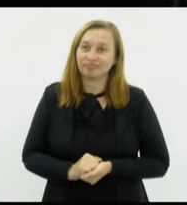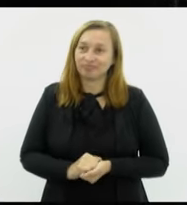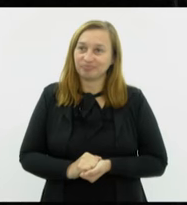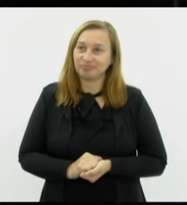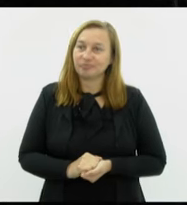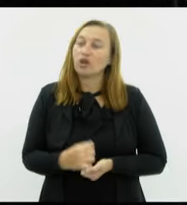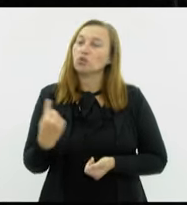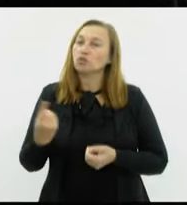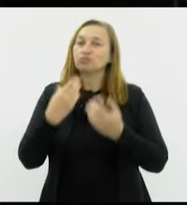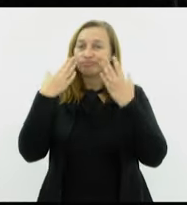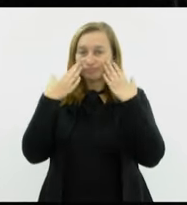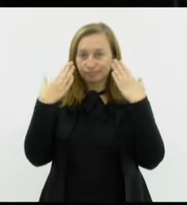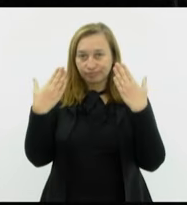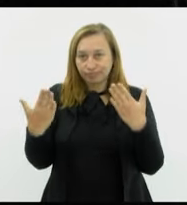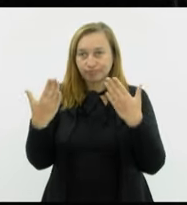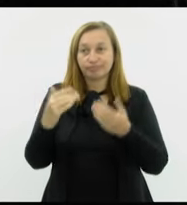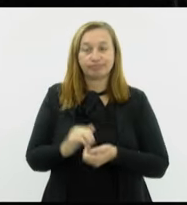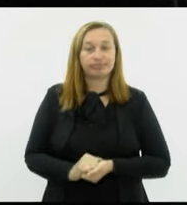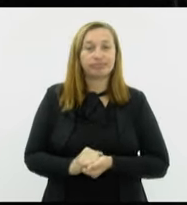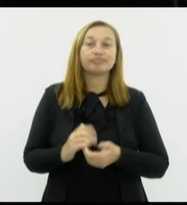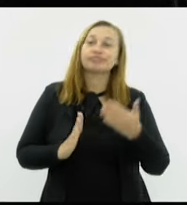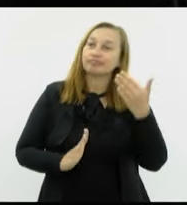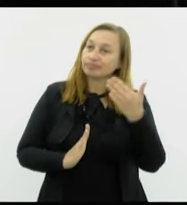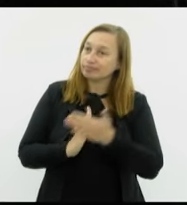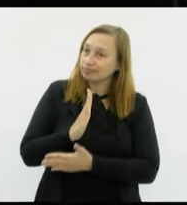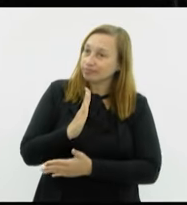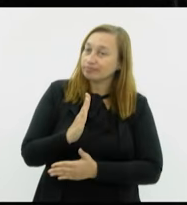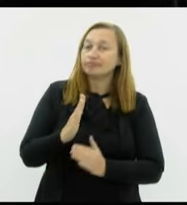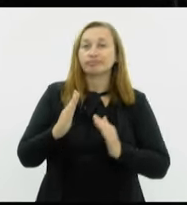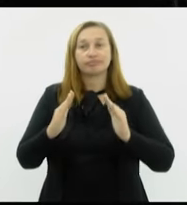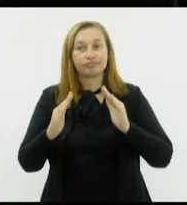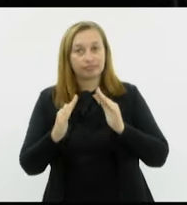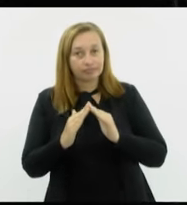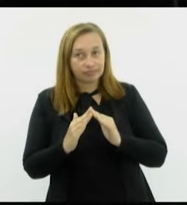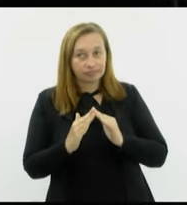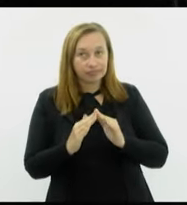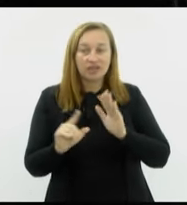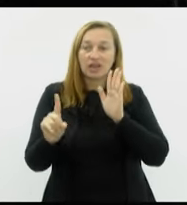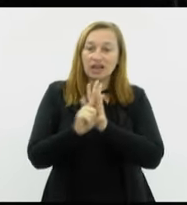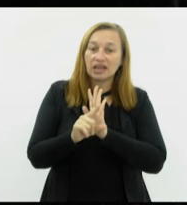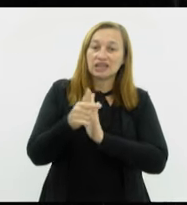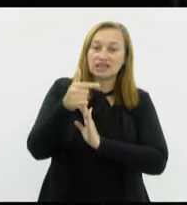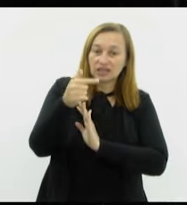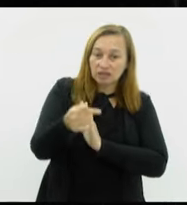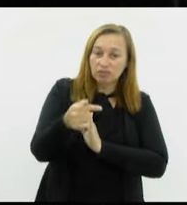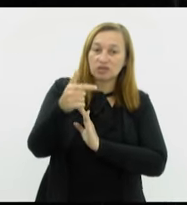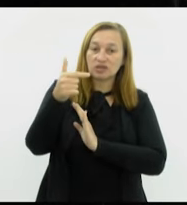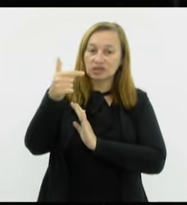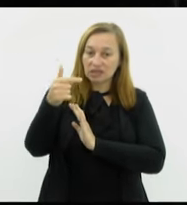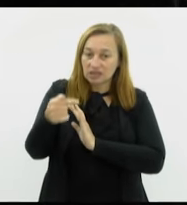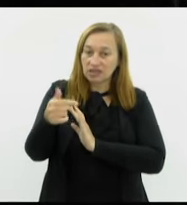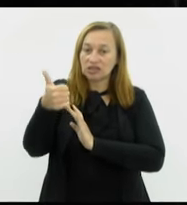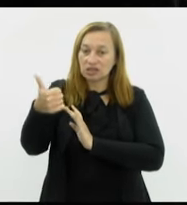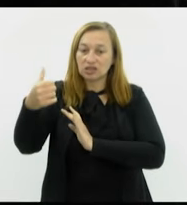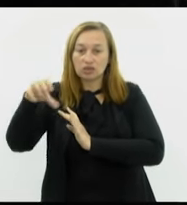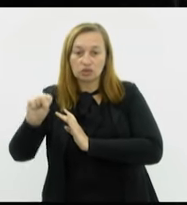nós apresentamos e aprovamos aqui na casa a Lei 7.718, de